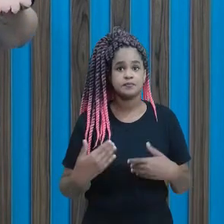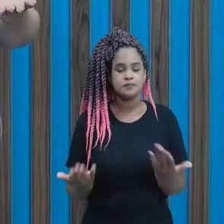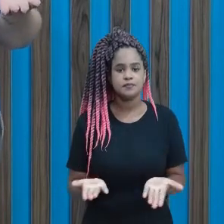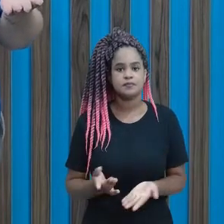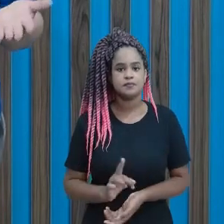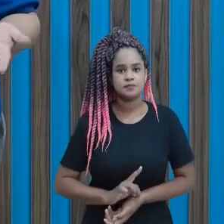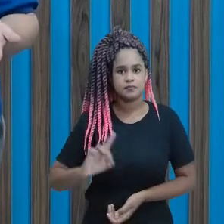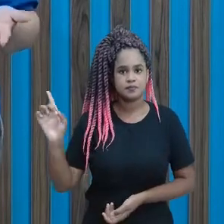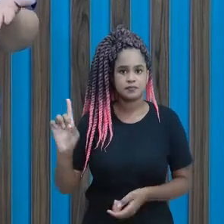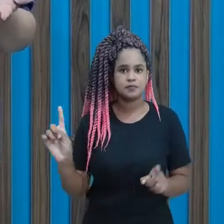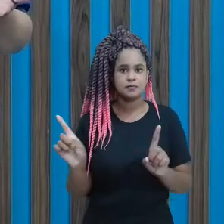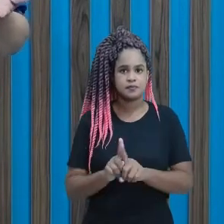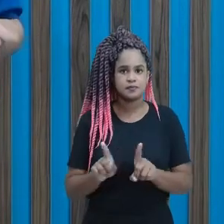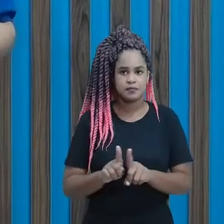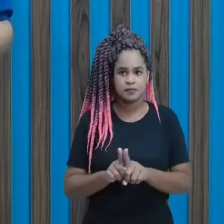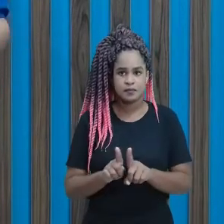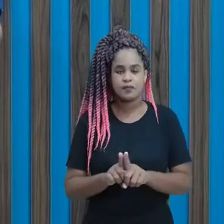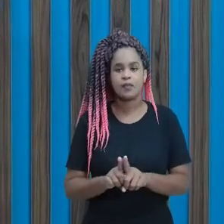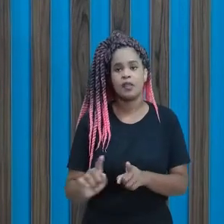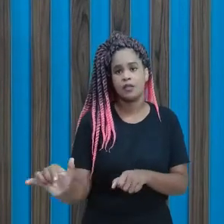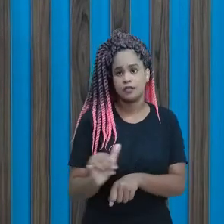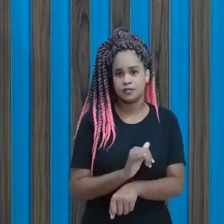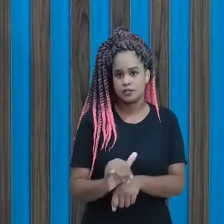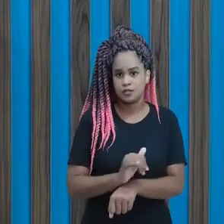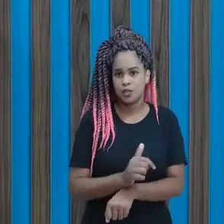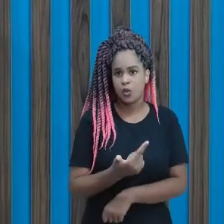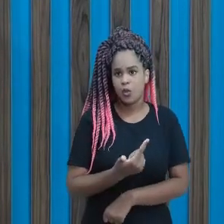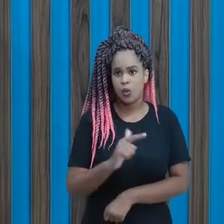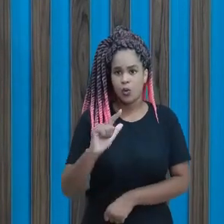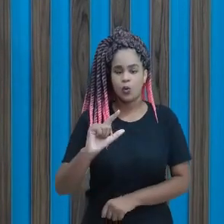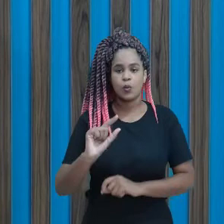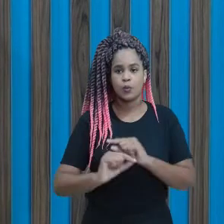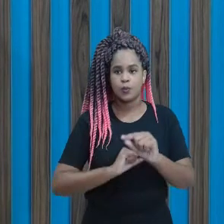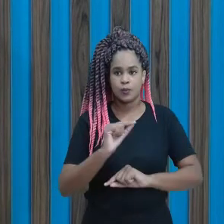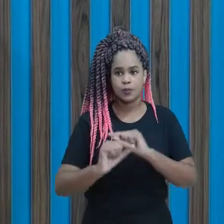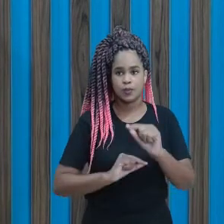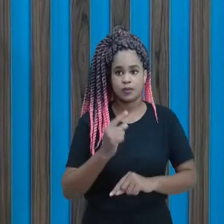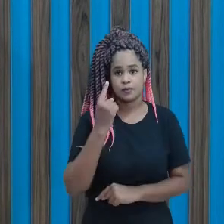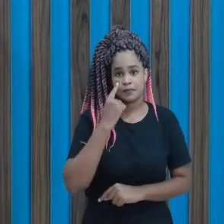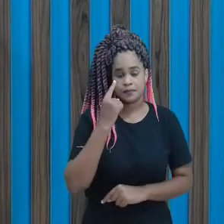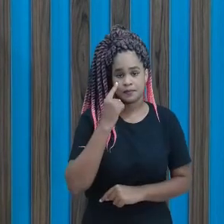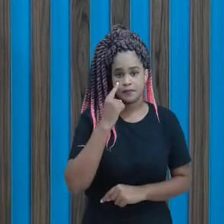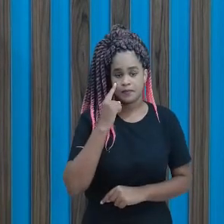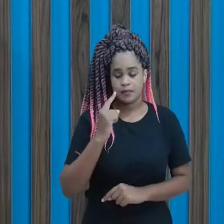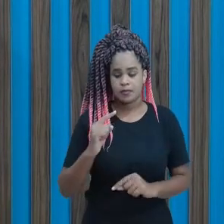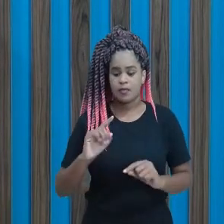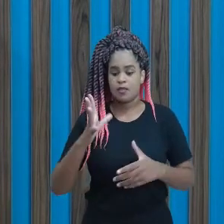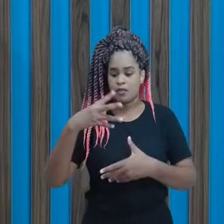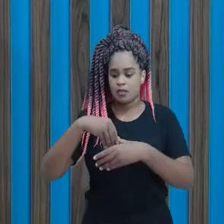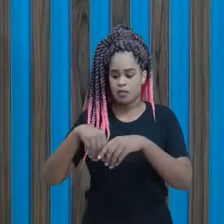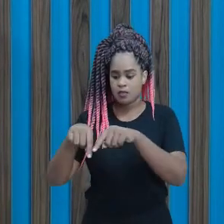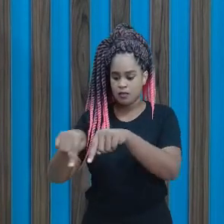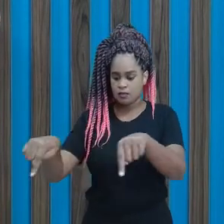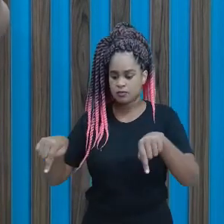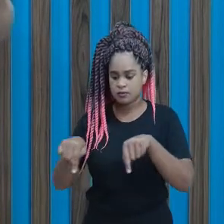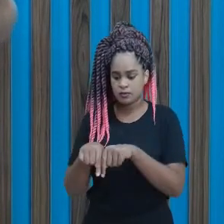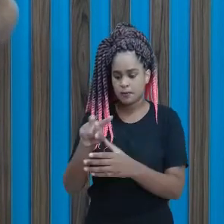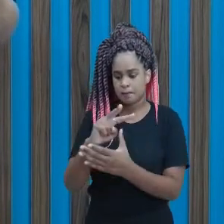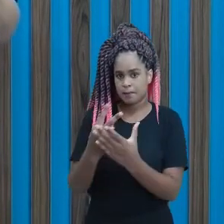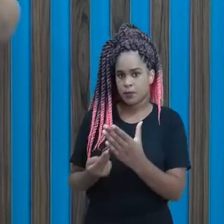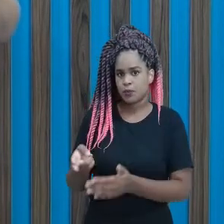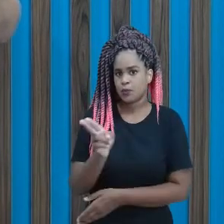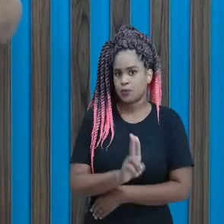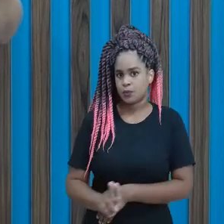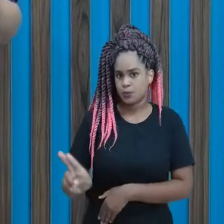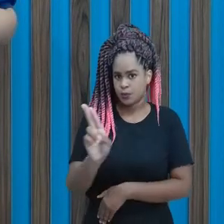Aqui temos também mais uma estratégia, né, que as salas bilíngues elas utilizam. A gente tem